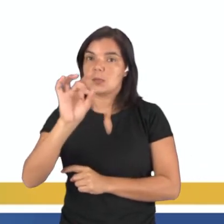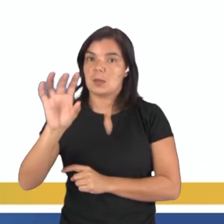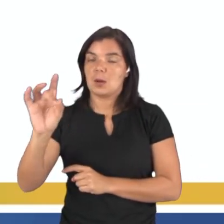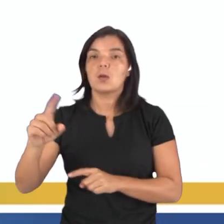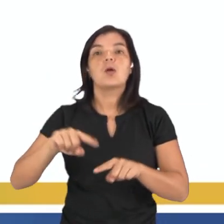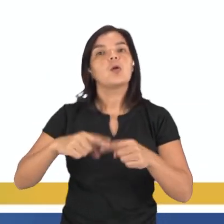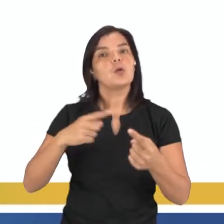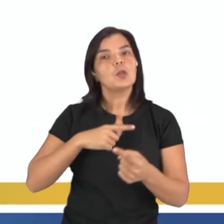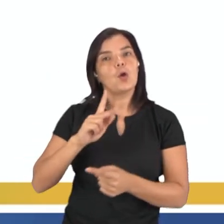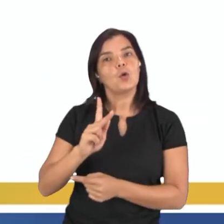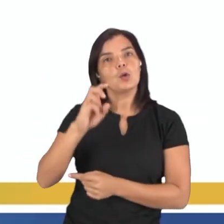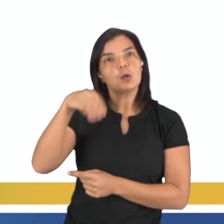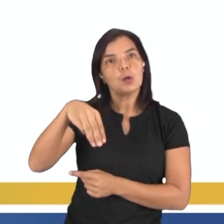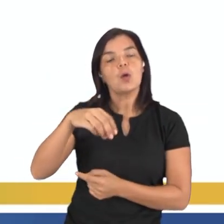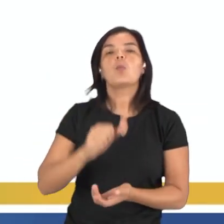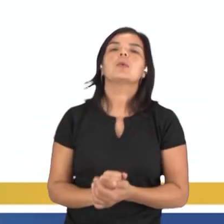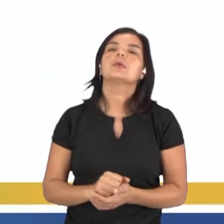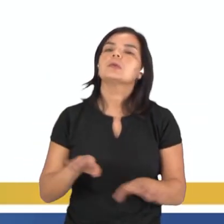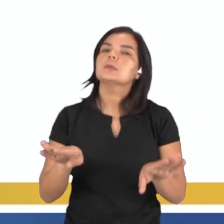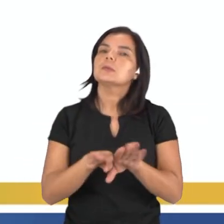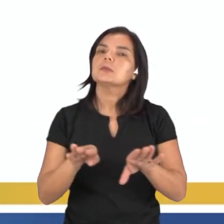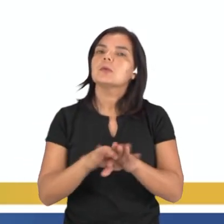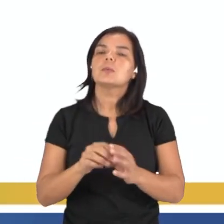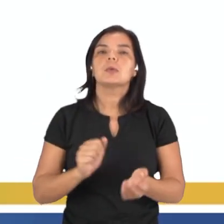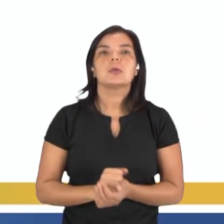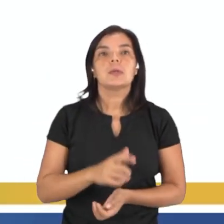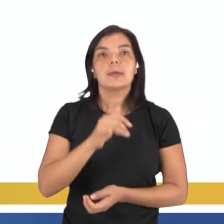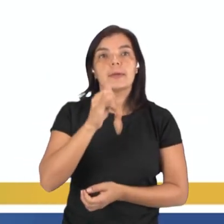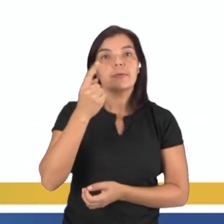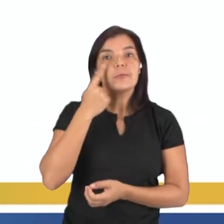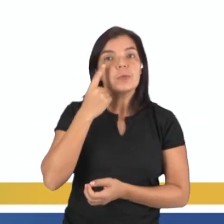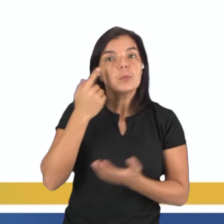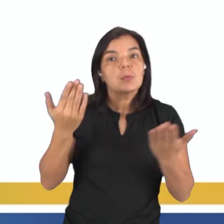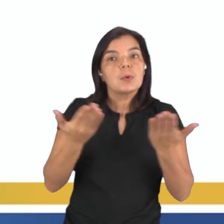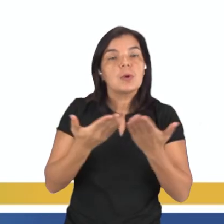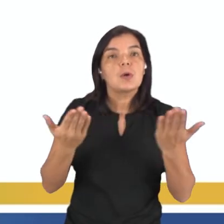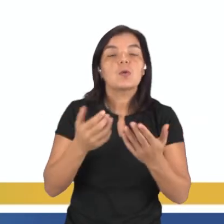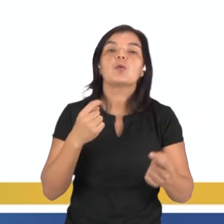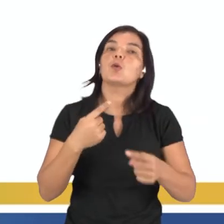eu tenho aí quilômetro. Essa medida que eu tenho aí, que nós vimos ainda agora,